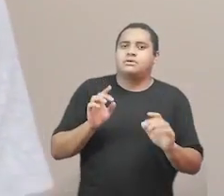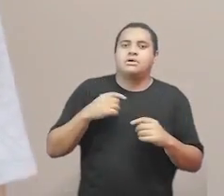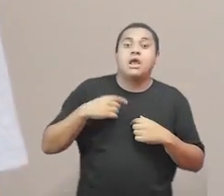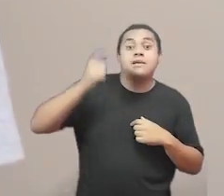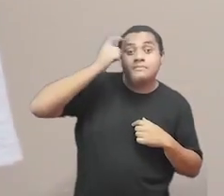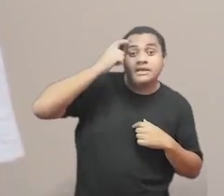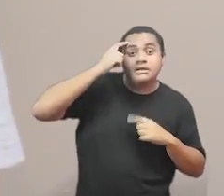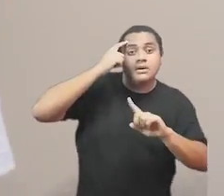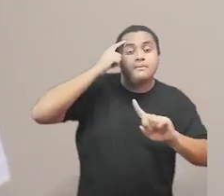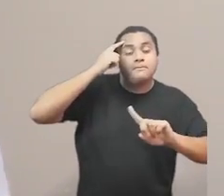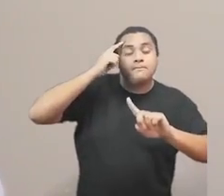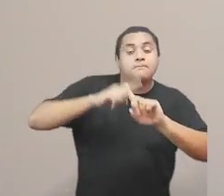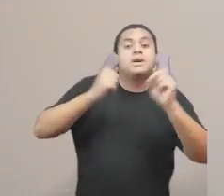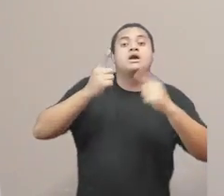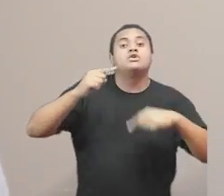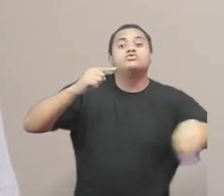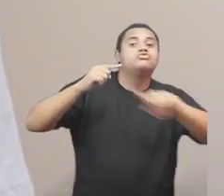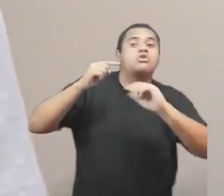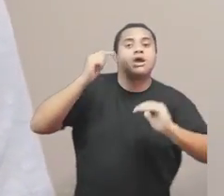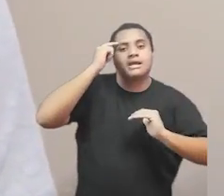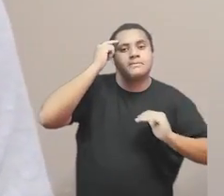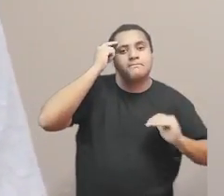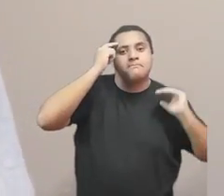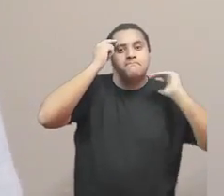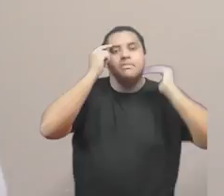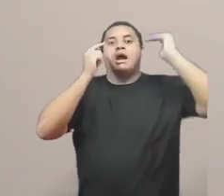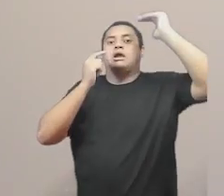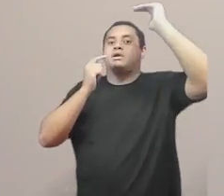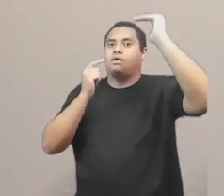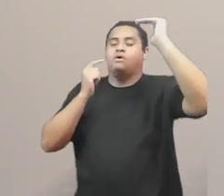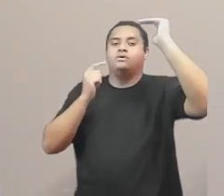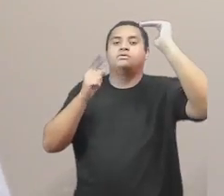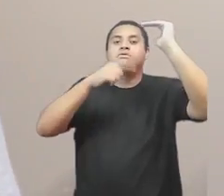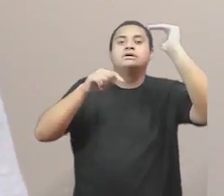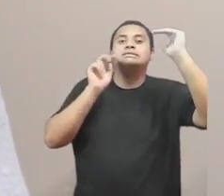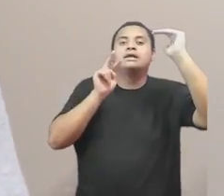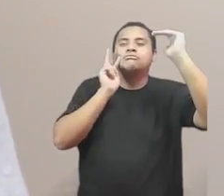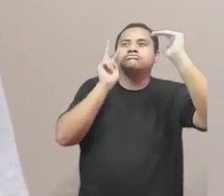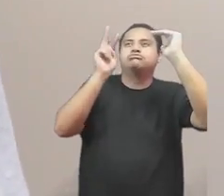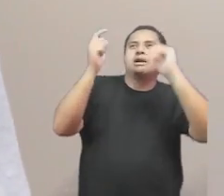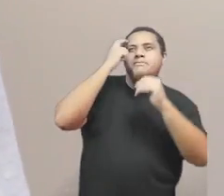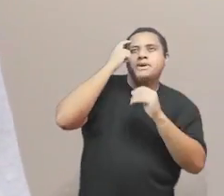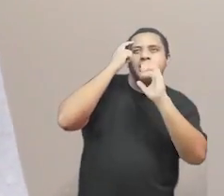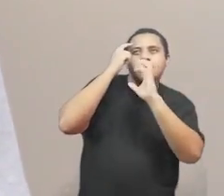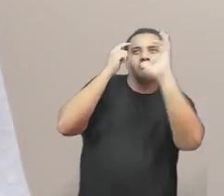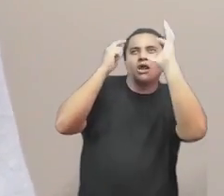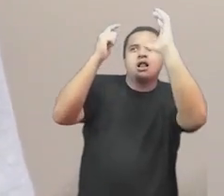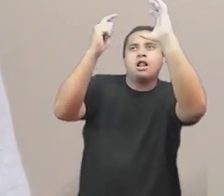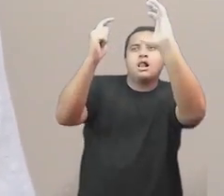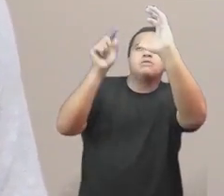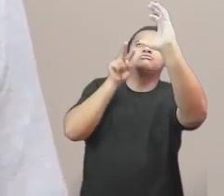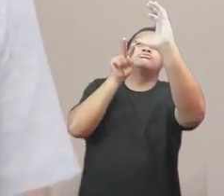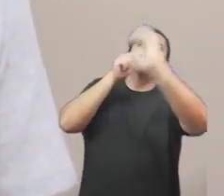somos acima dos nossos pensamentos e a prova disso é que a gente consegue observar os nossos pensamentos. A gente consegue,